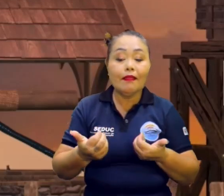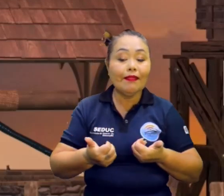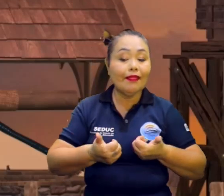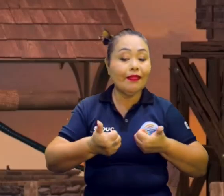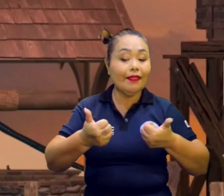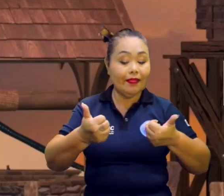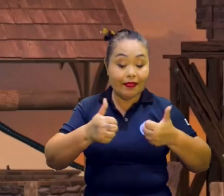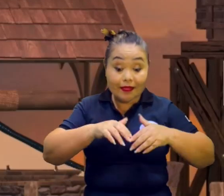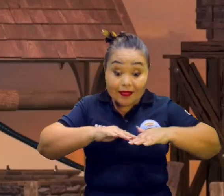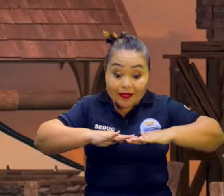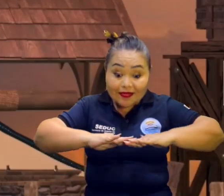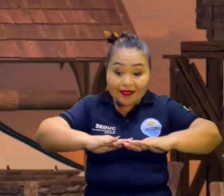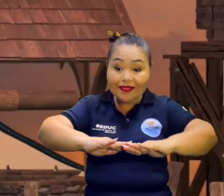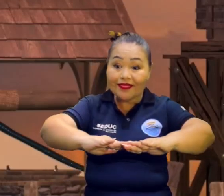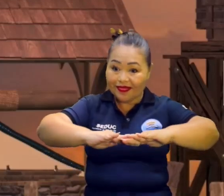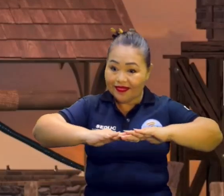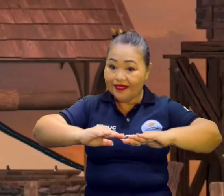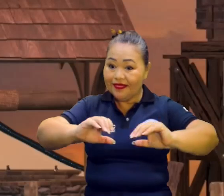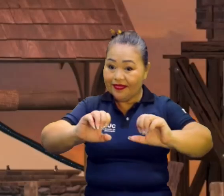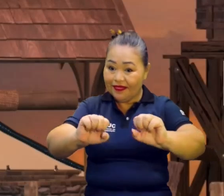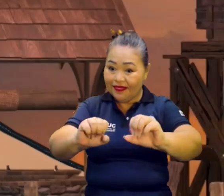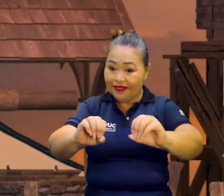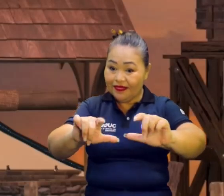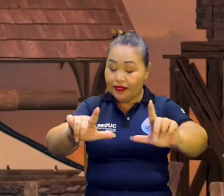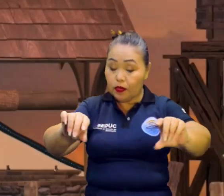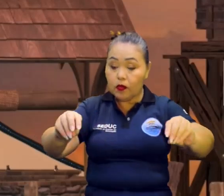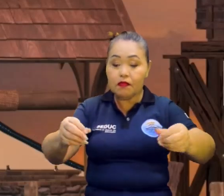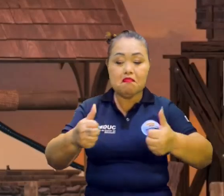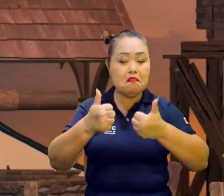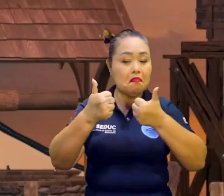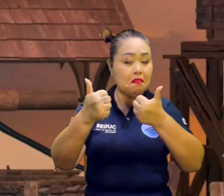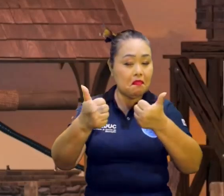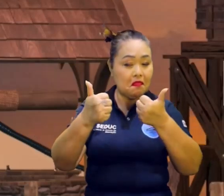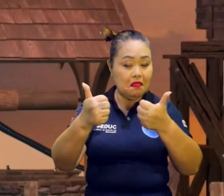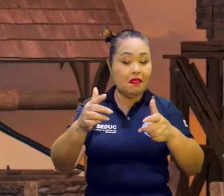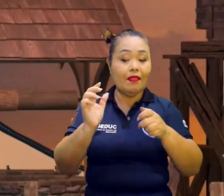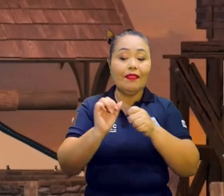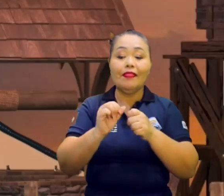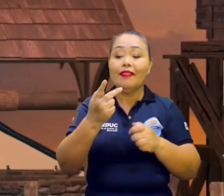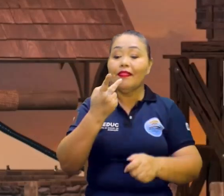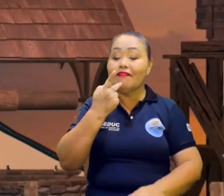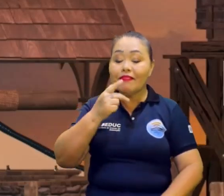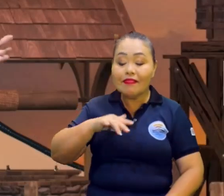solo, né? Torná-lo solo fértil. E aí, quando a gente fala de um ambiente